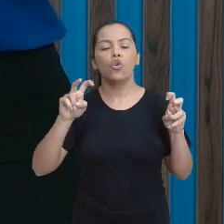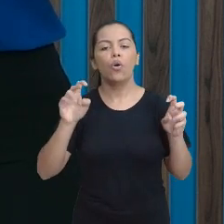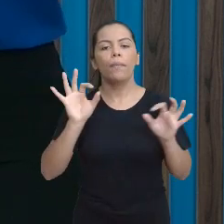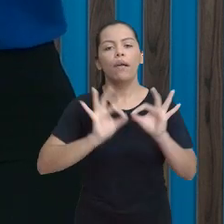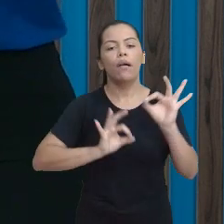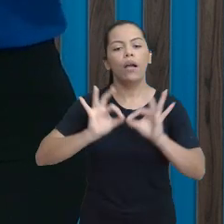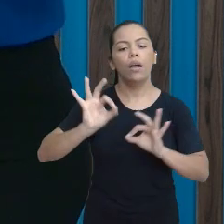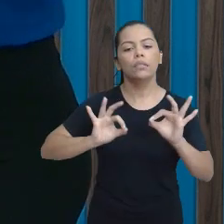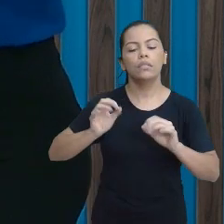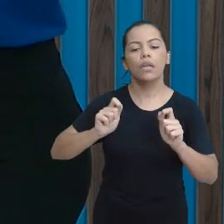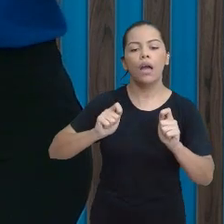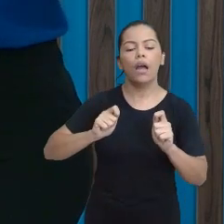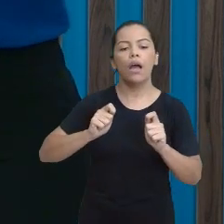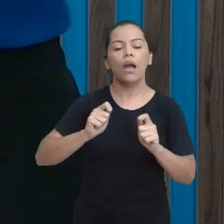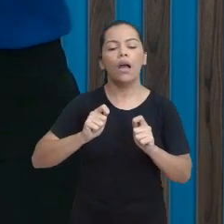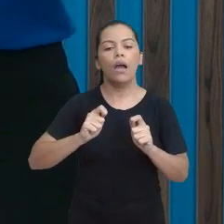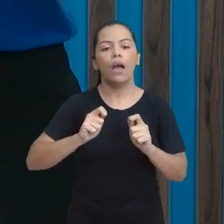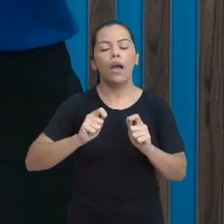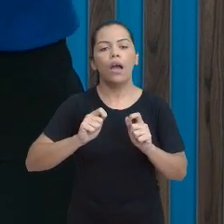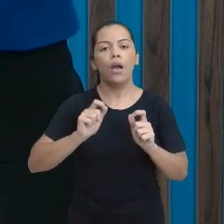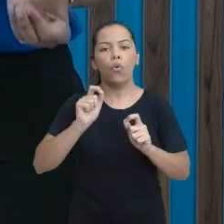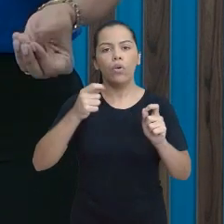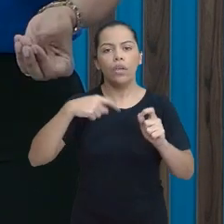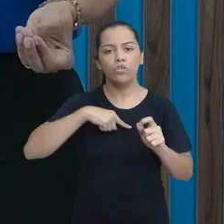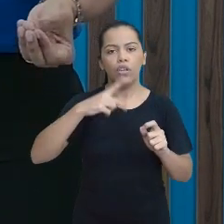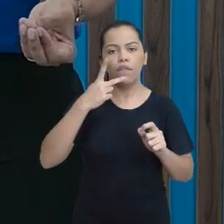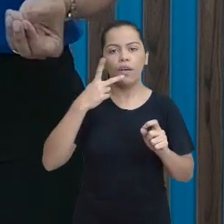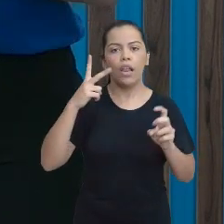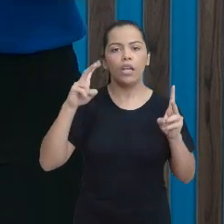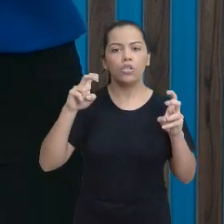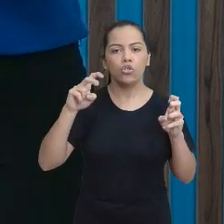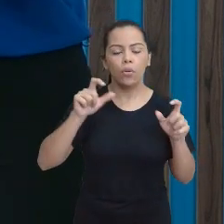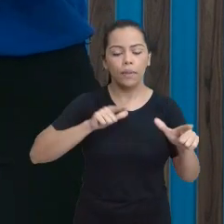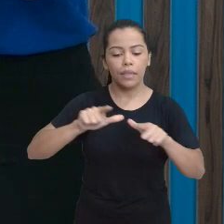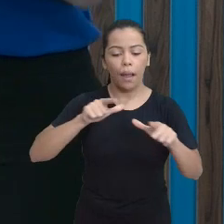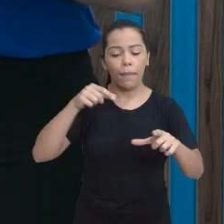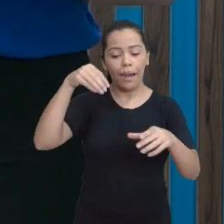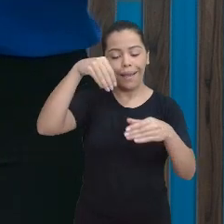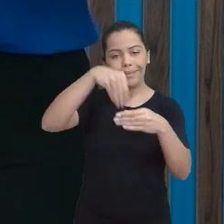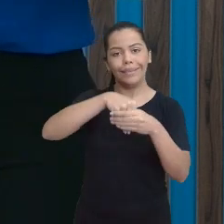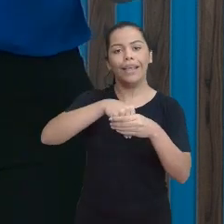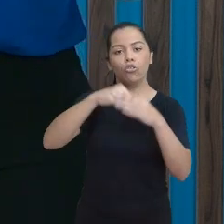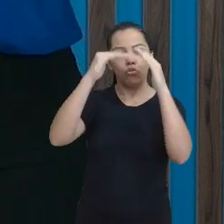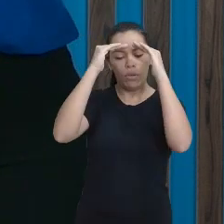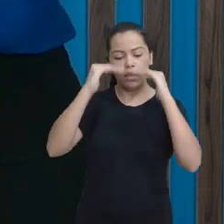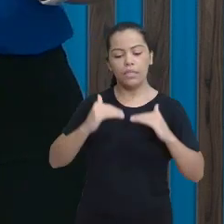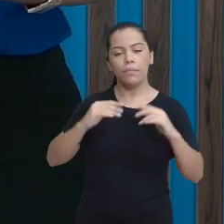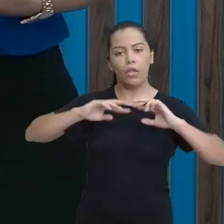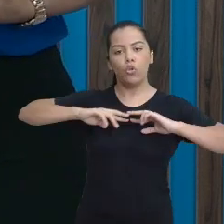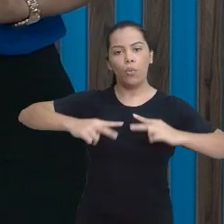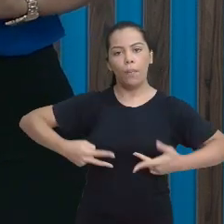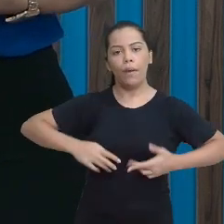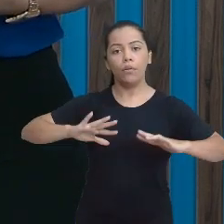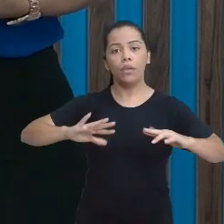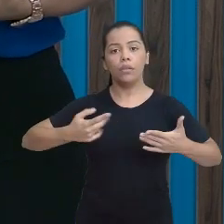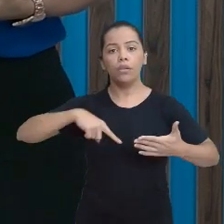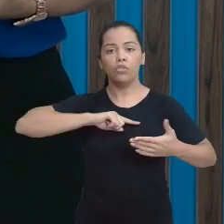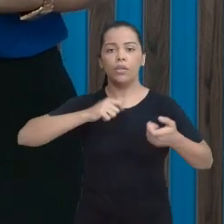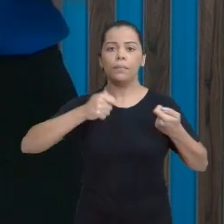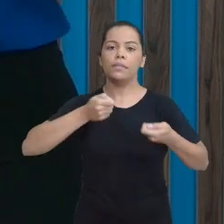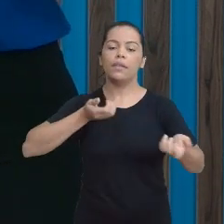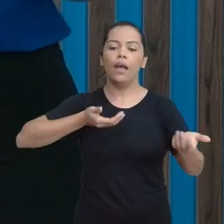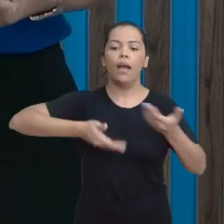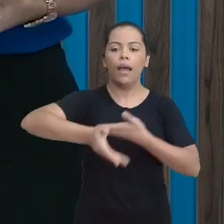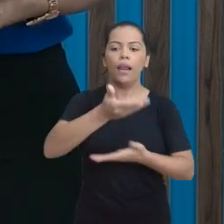gente entende de trabalhar no viés da dignidade humana. E aí a gente precisa envolver toda a comunidade